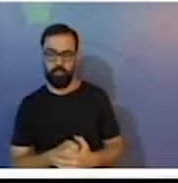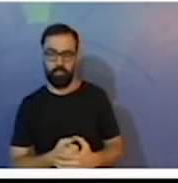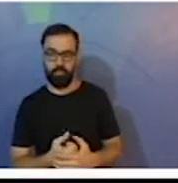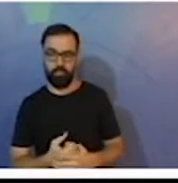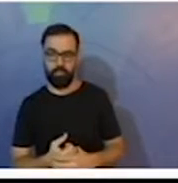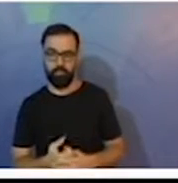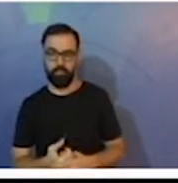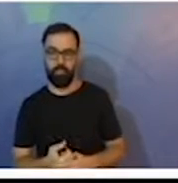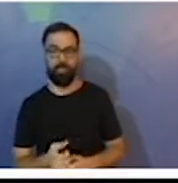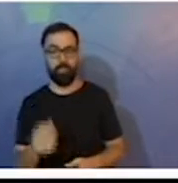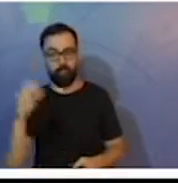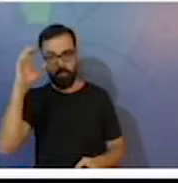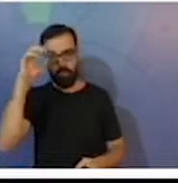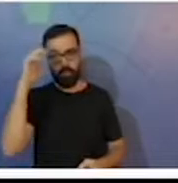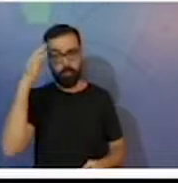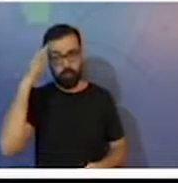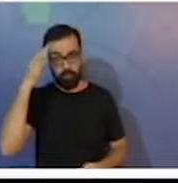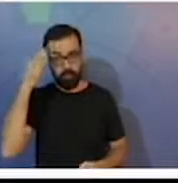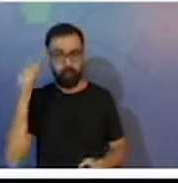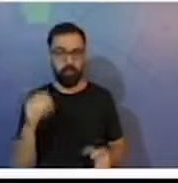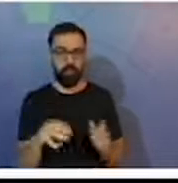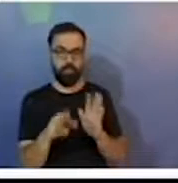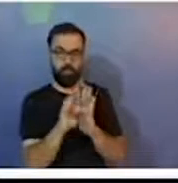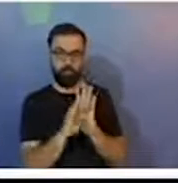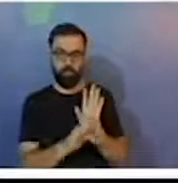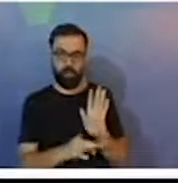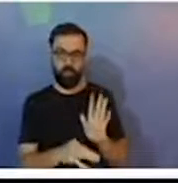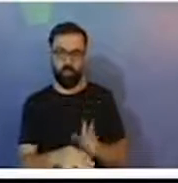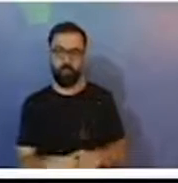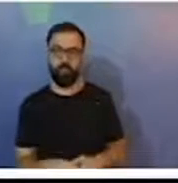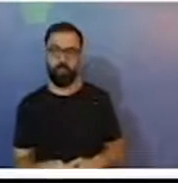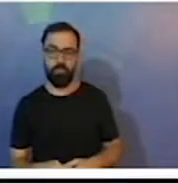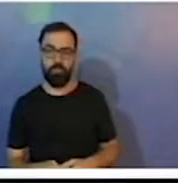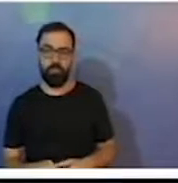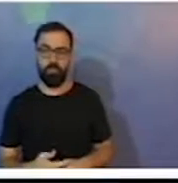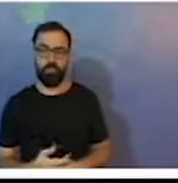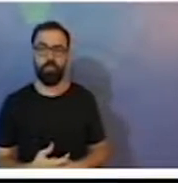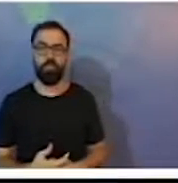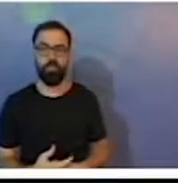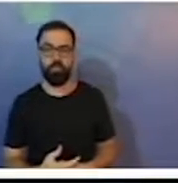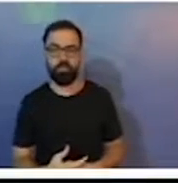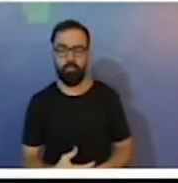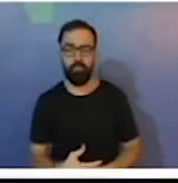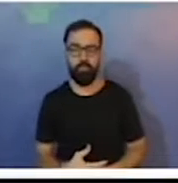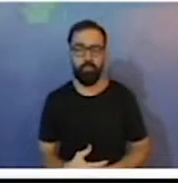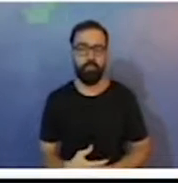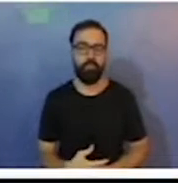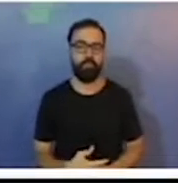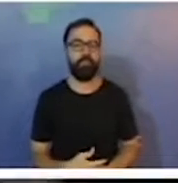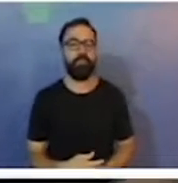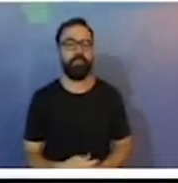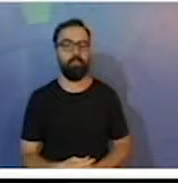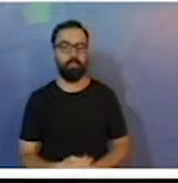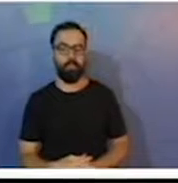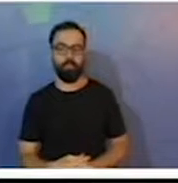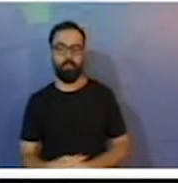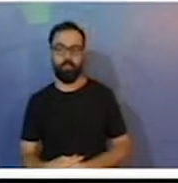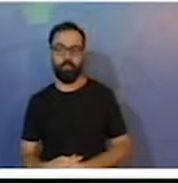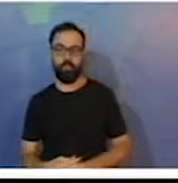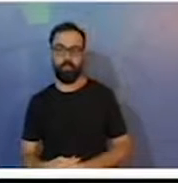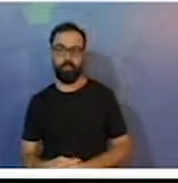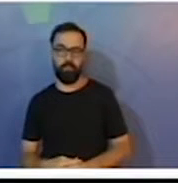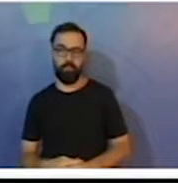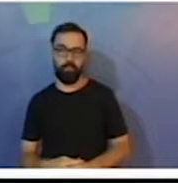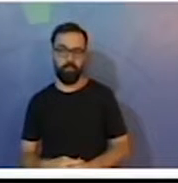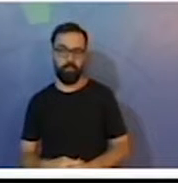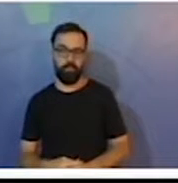trabalhar agora com o entendimento do texto para depois a gente chegar na parte dos verbos imperativos e dos advérbios Tá certo